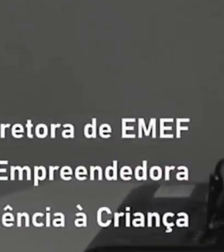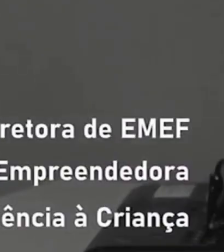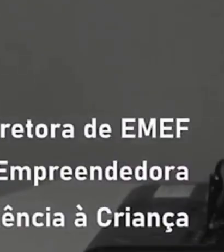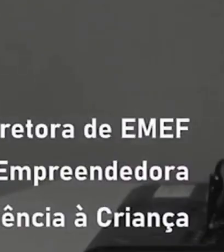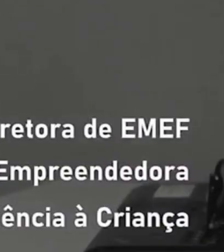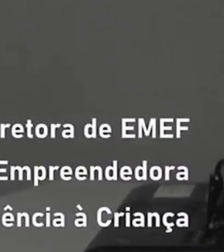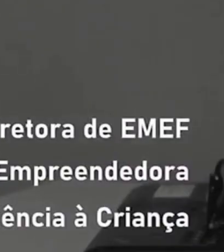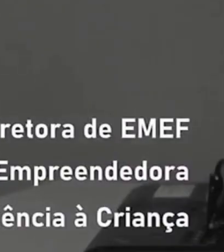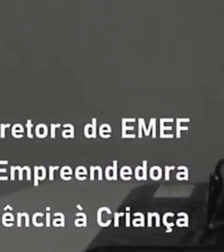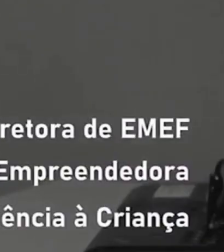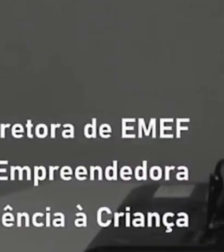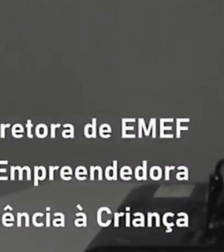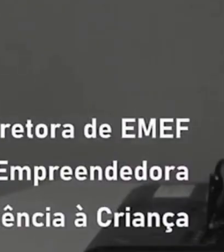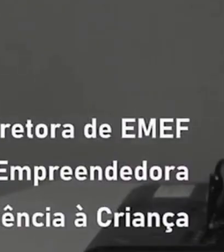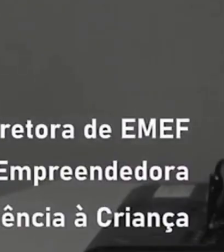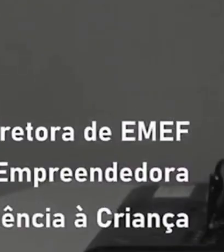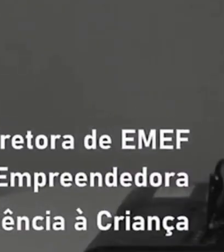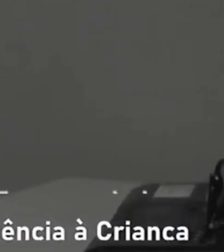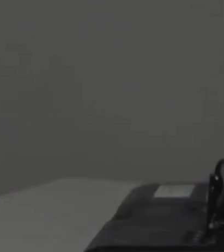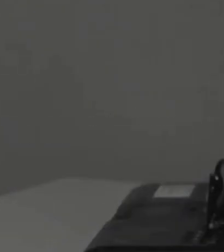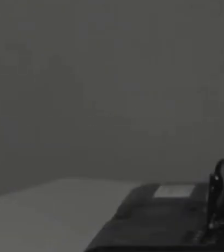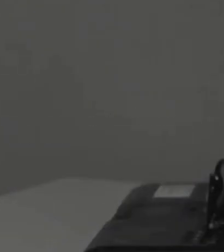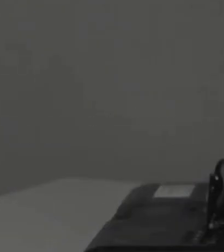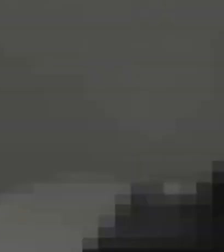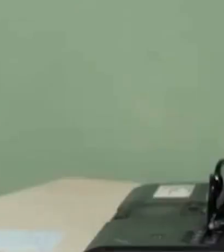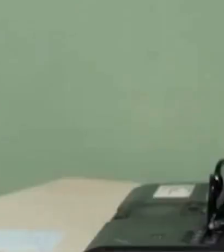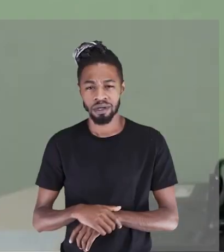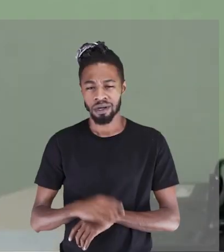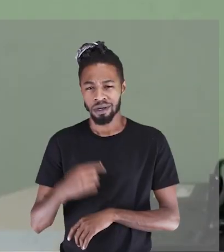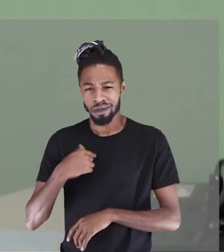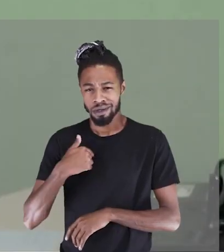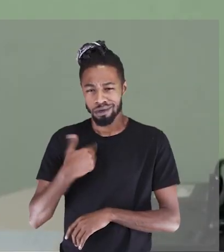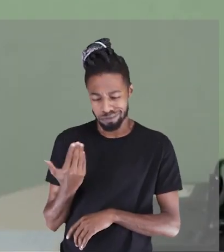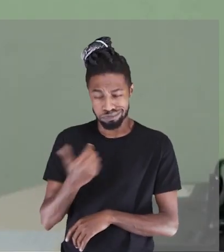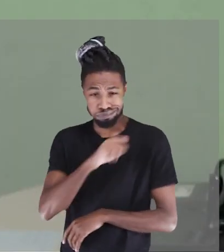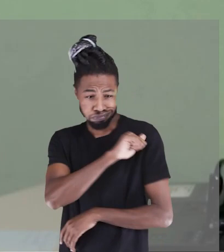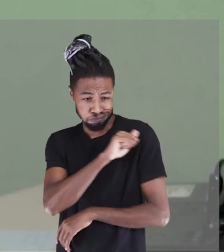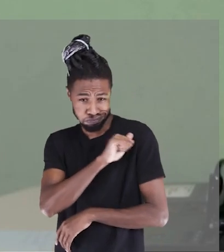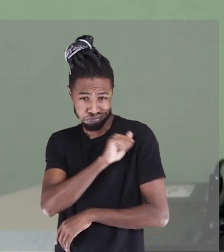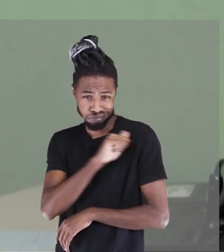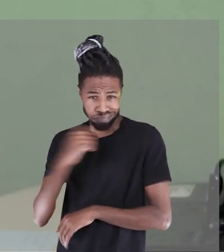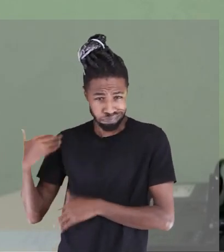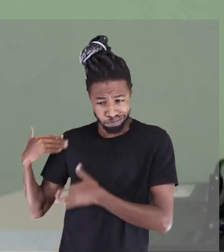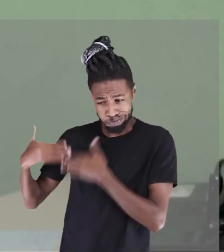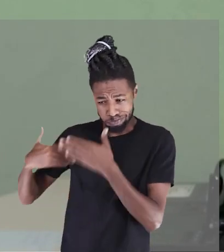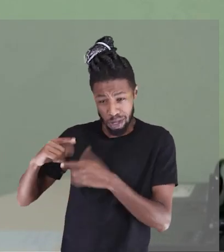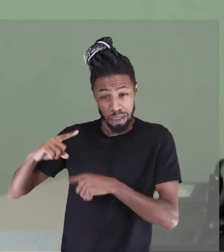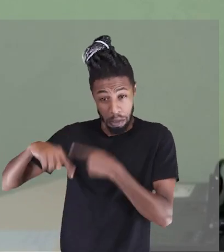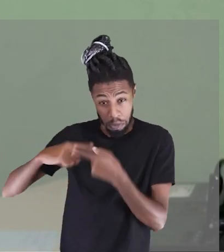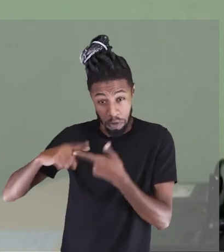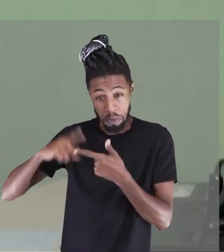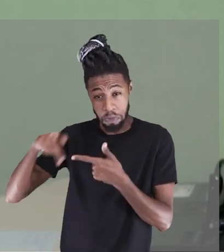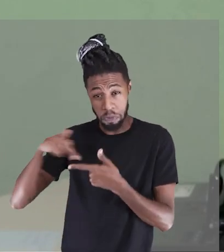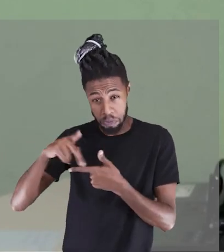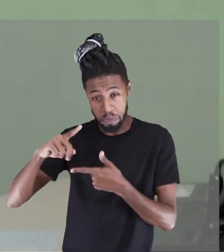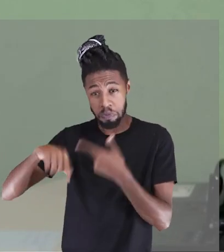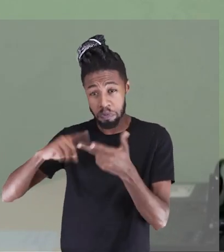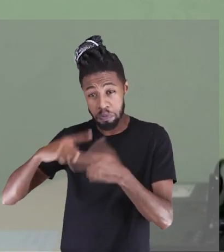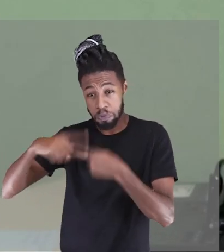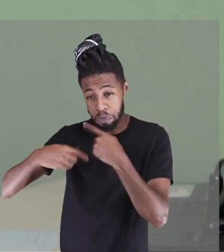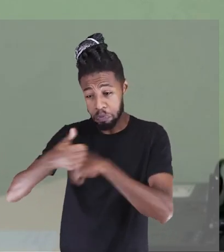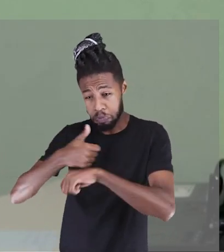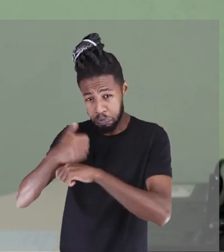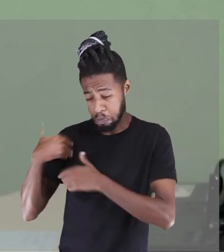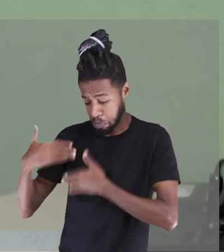E eu explico por quê. Na verdade, eu tenho 45 anos, né? E desde que eu estou como estudante, depois venho como